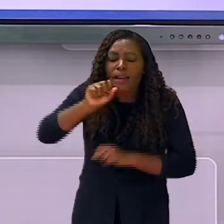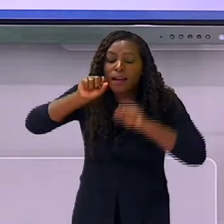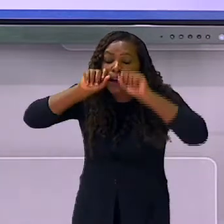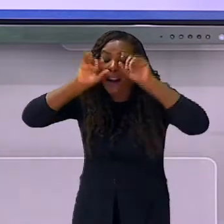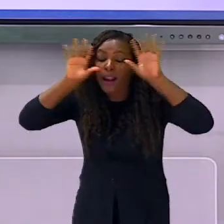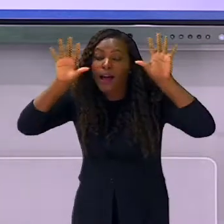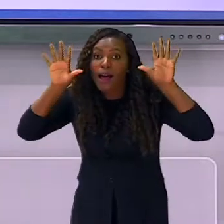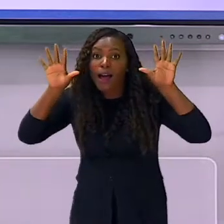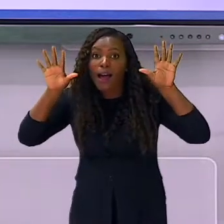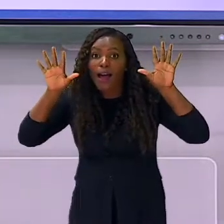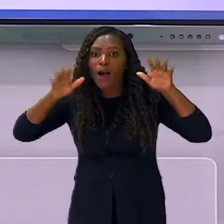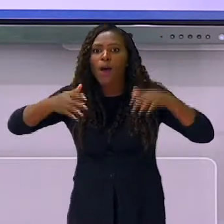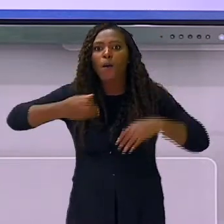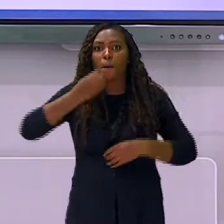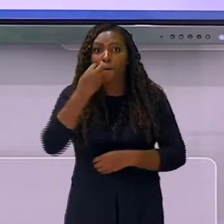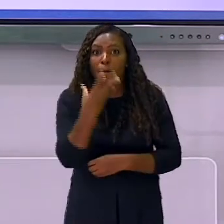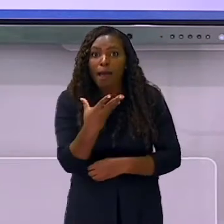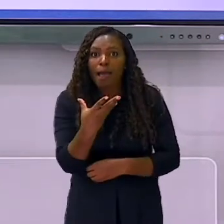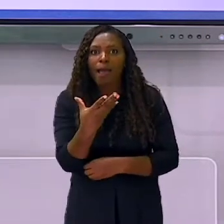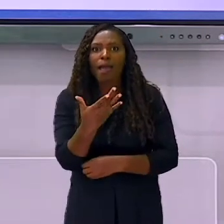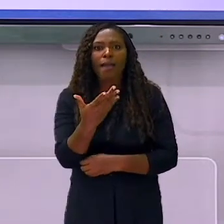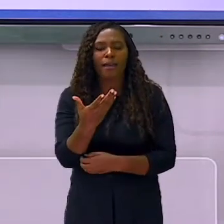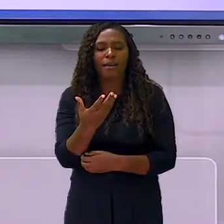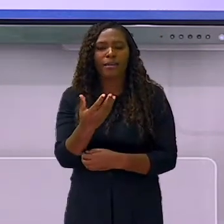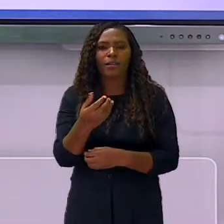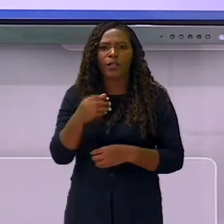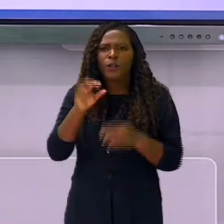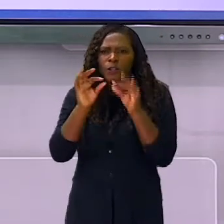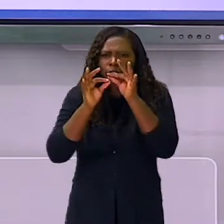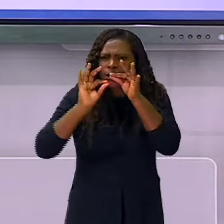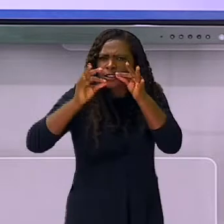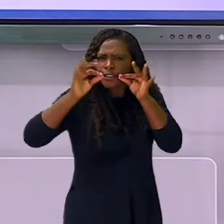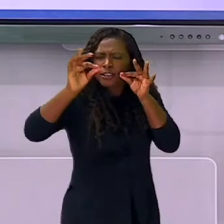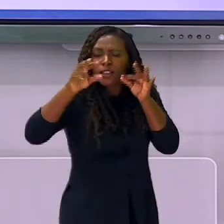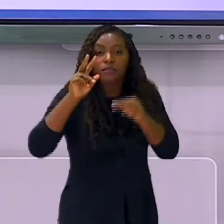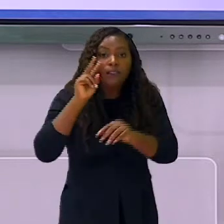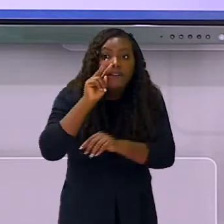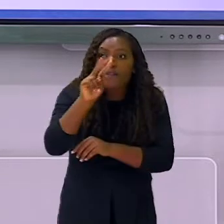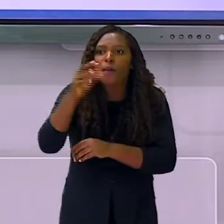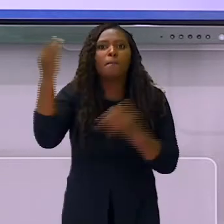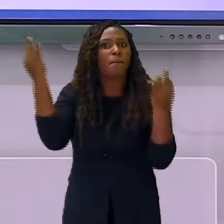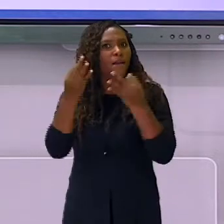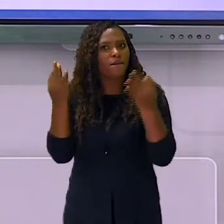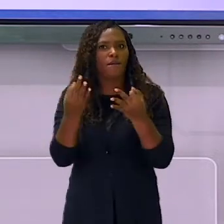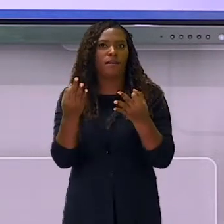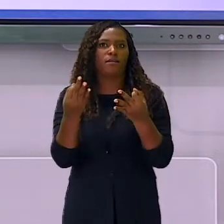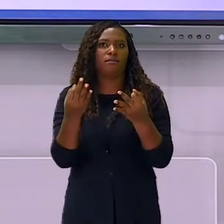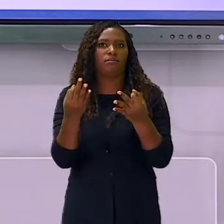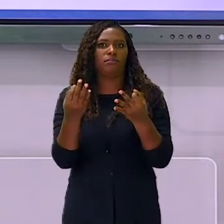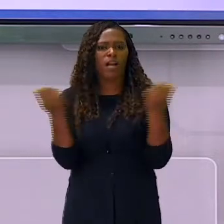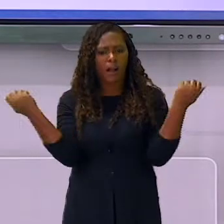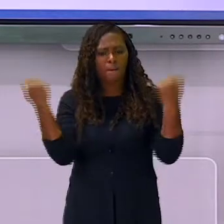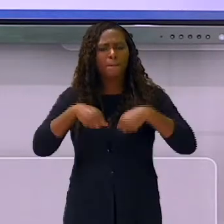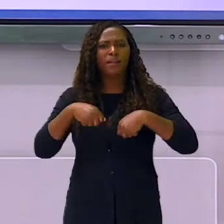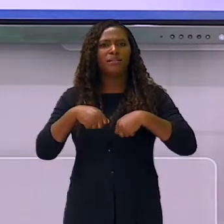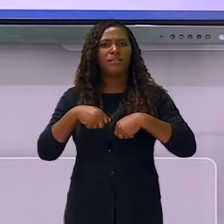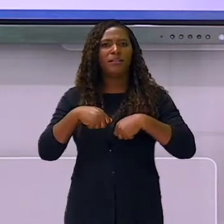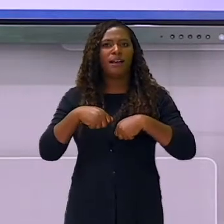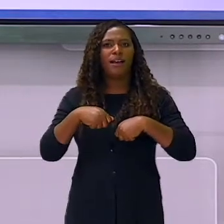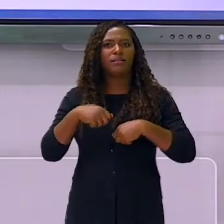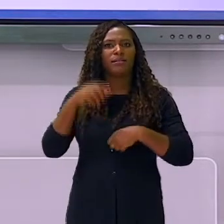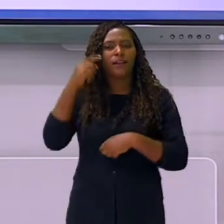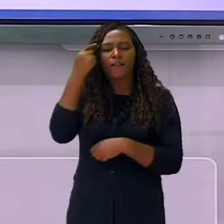ela enxerga, qual é a sua capacidade funcional da visão. Ter